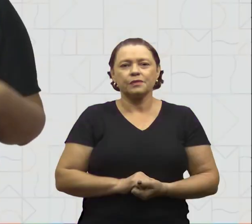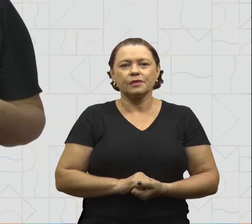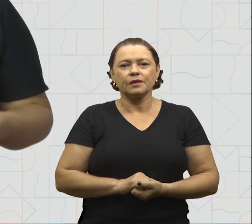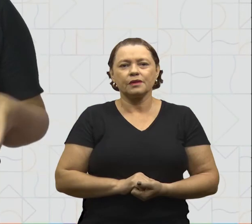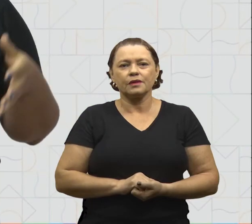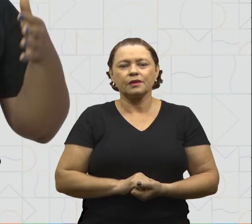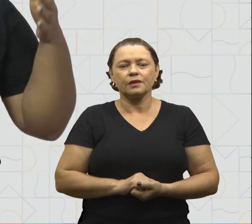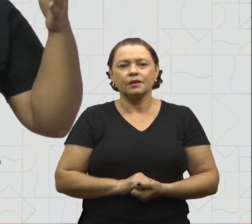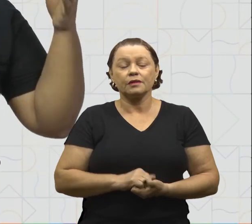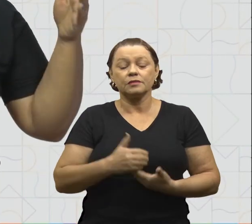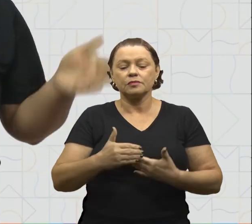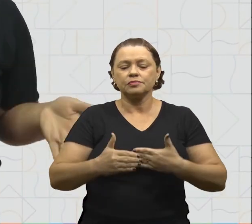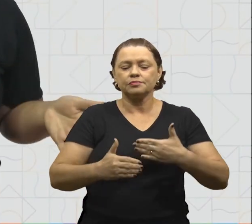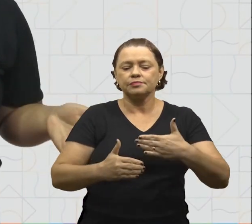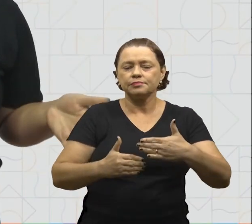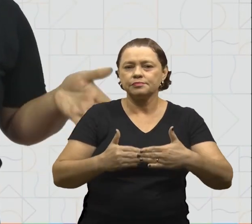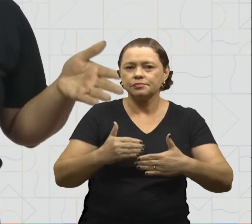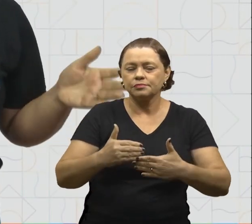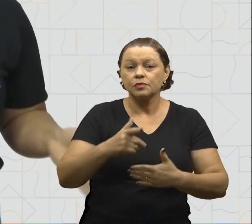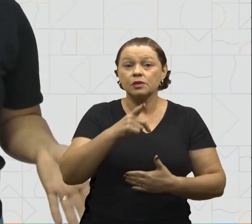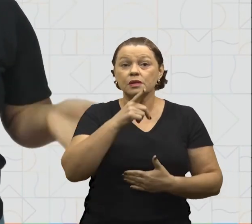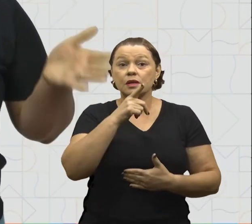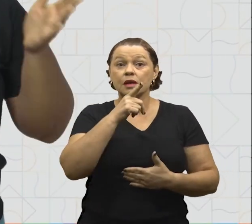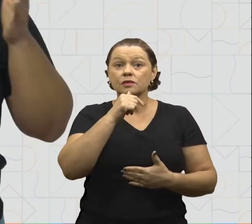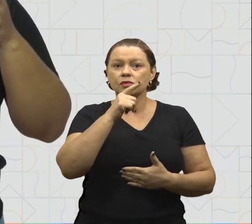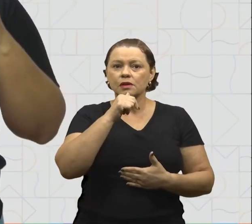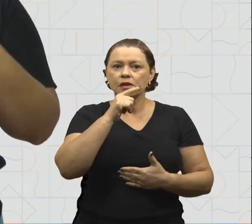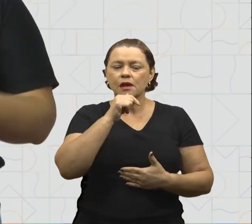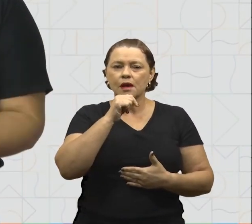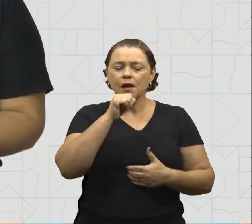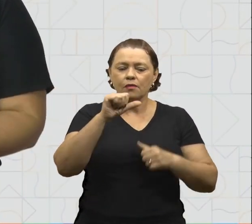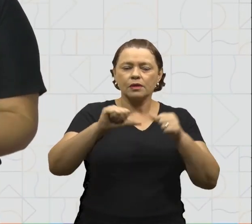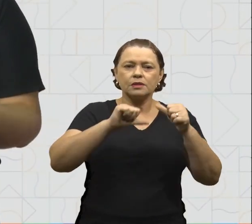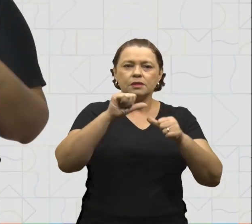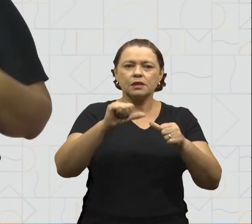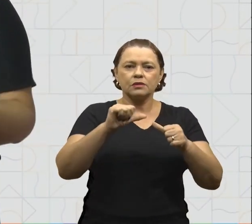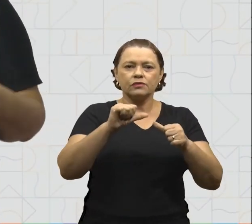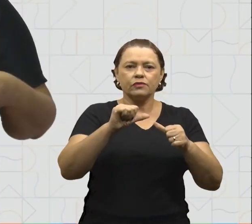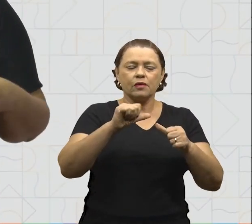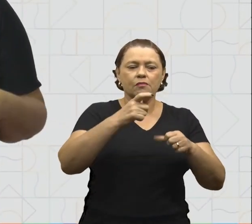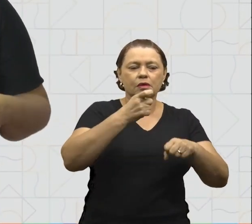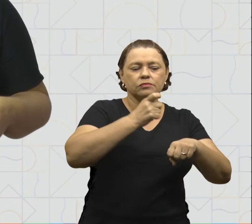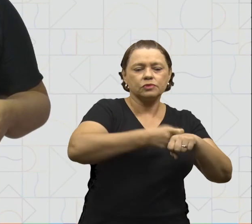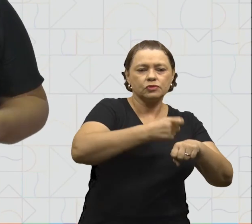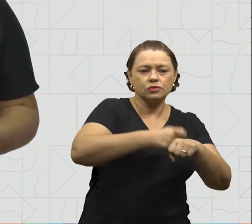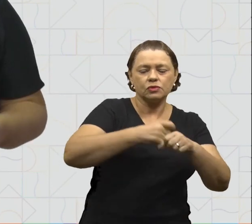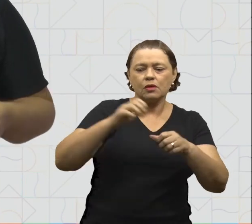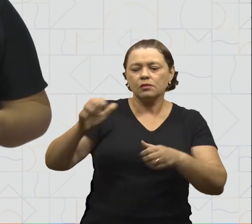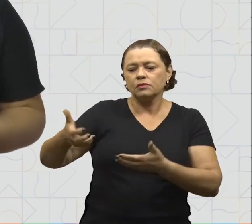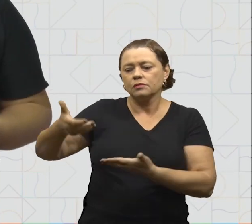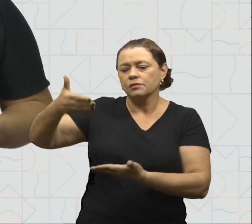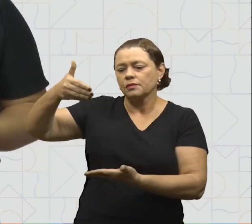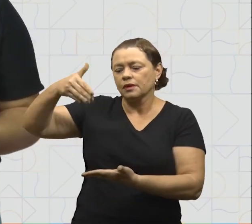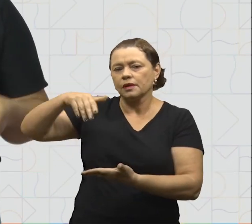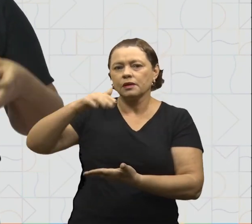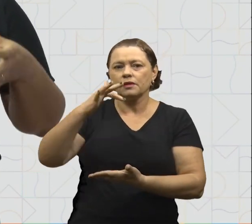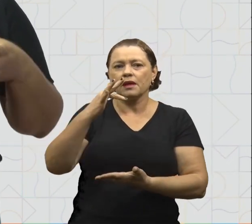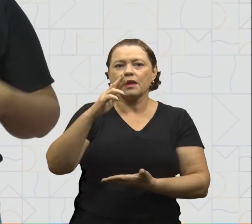O processo em que a água vai do estado sólido para o estado líquido é chamado de